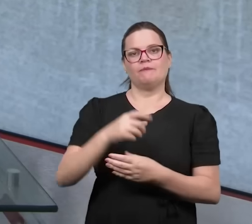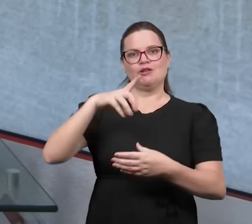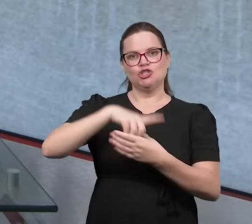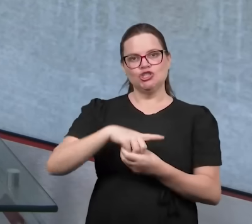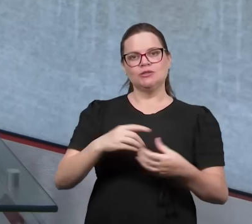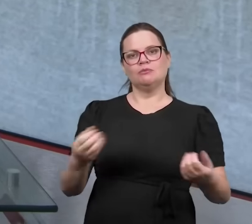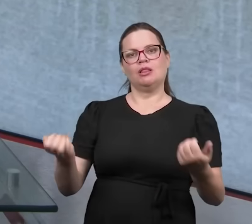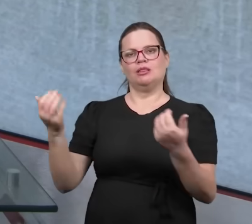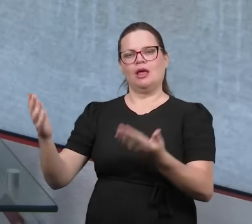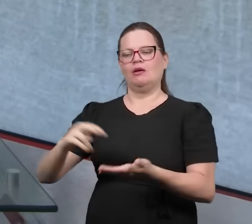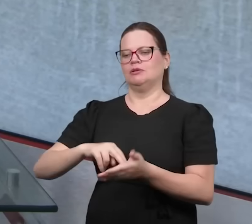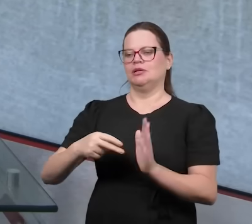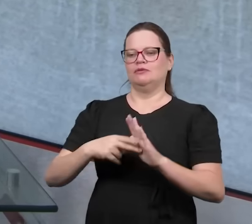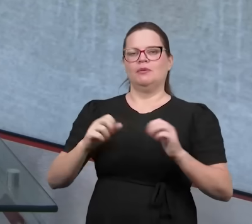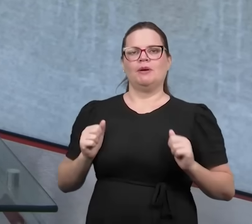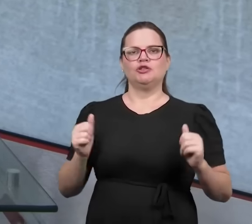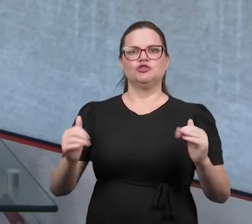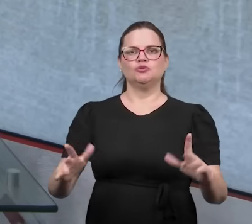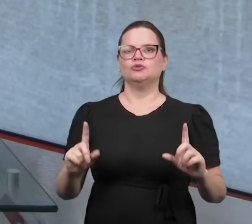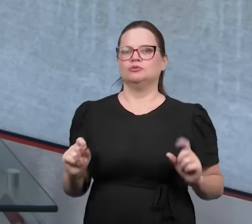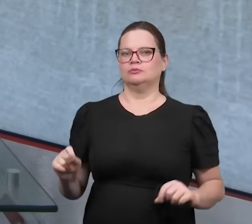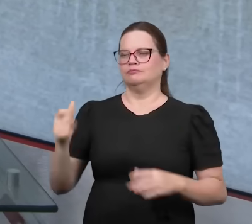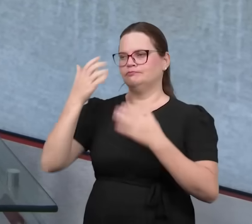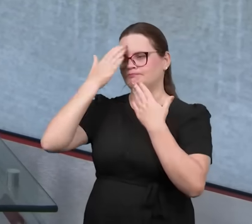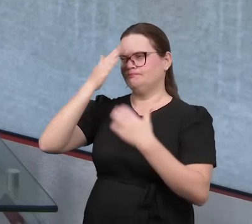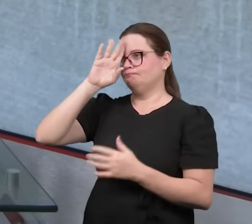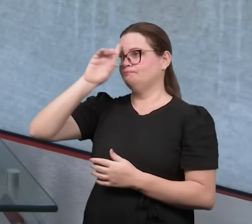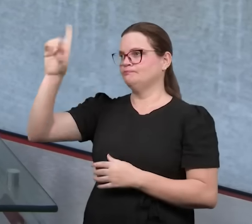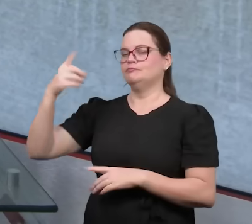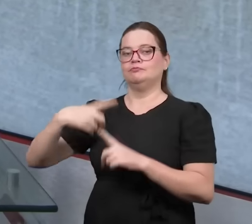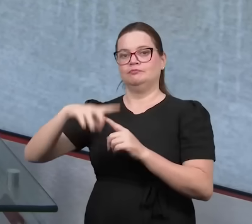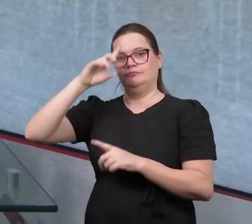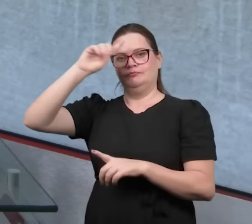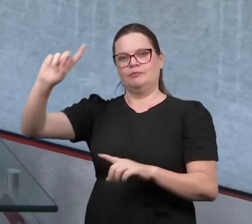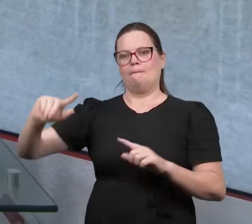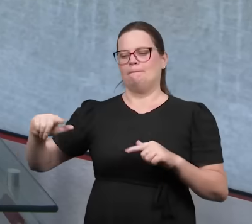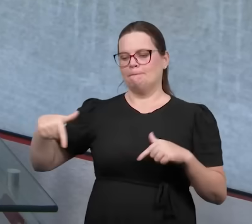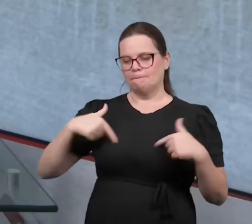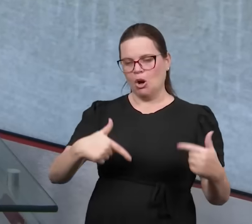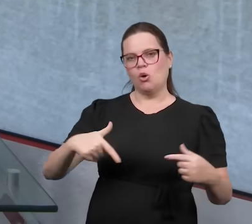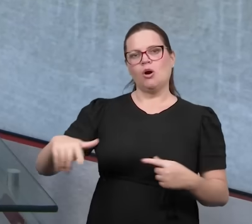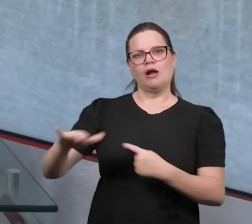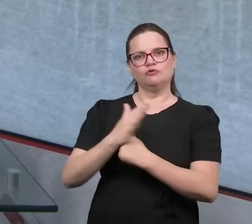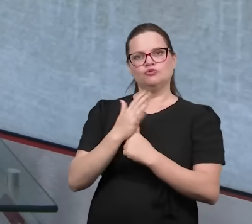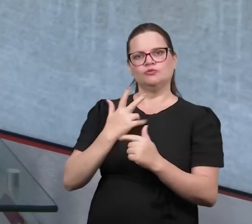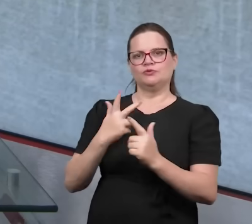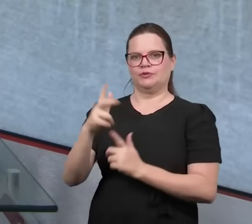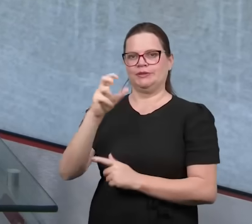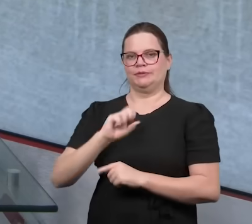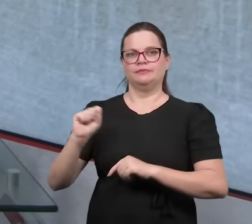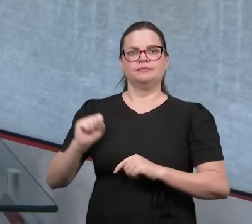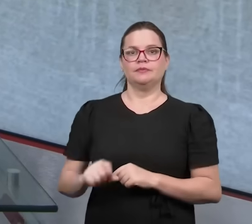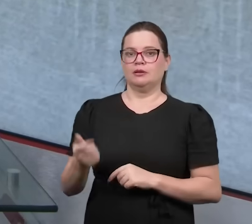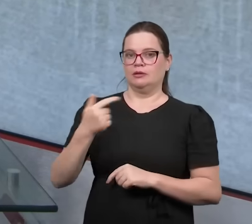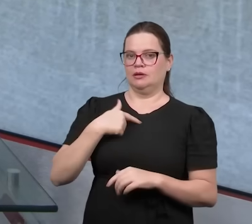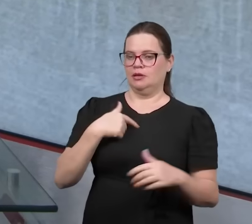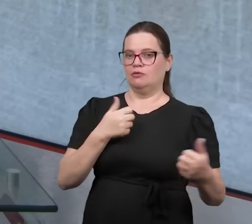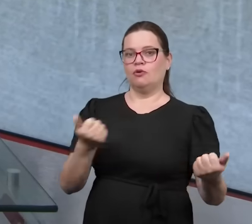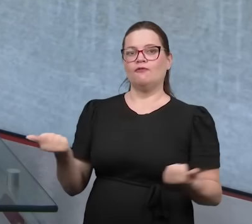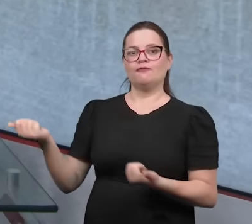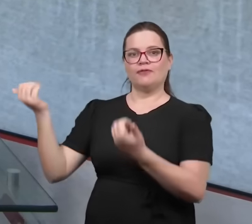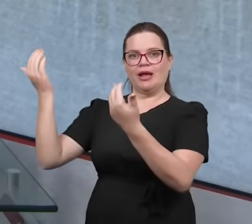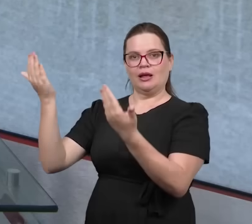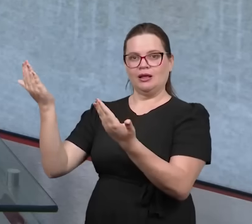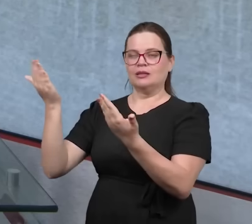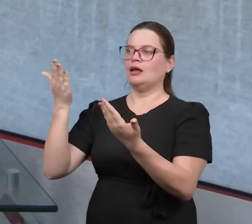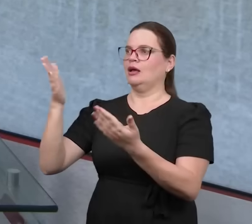representou a gratidão dele a Deus por algo que Deus lhe fez. O sentido de se oferecer alguma coisa a